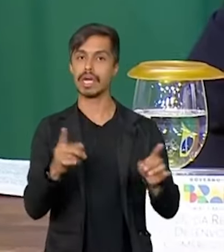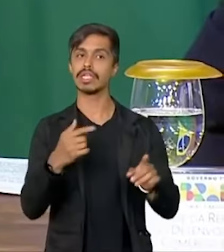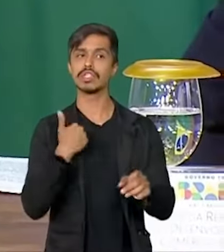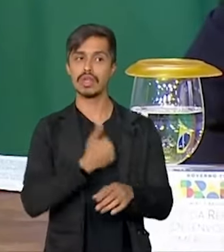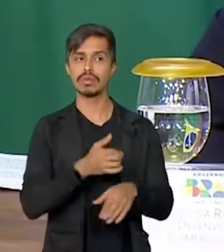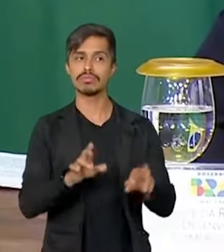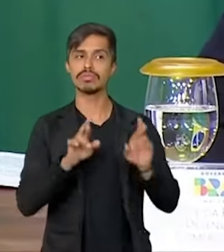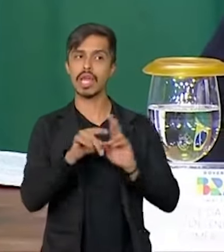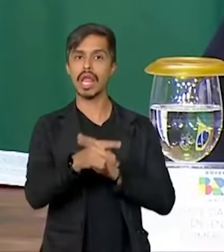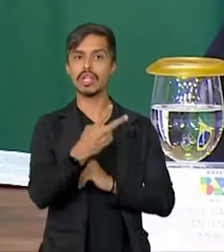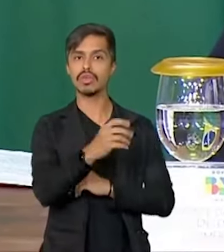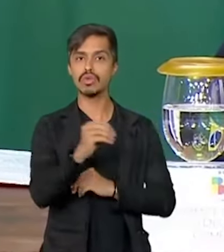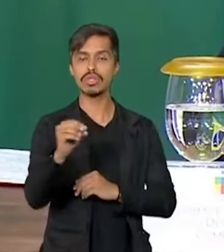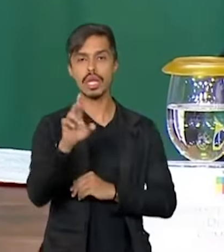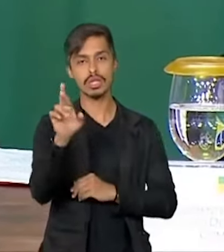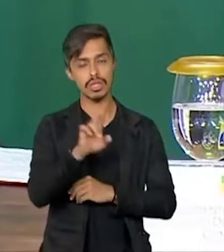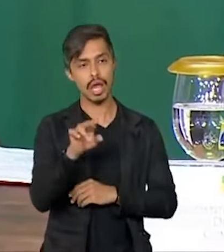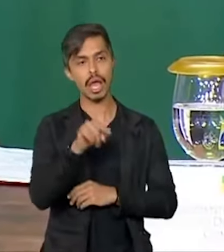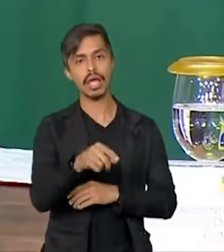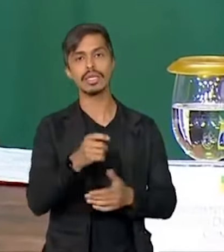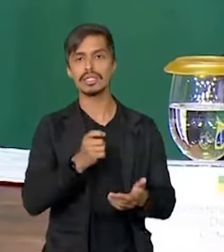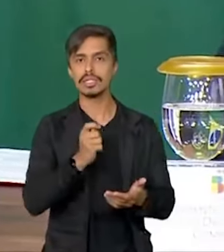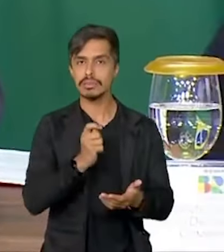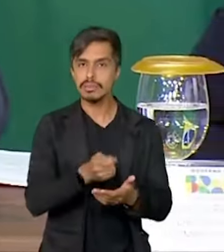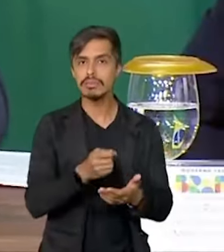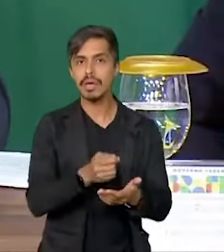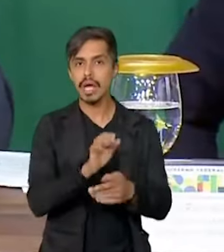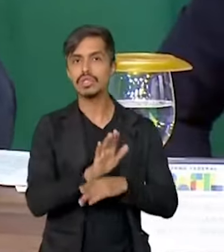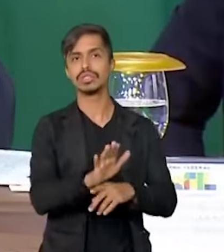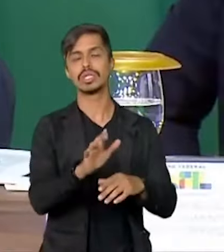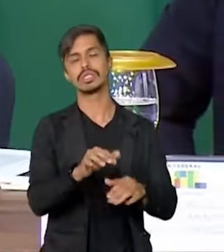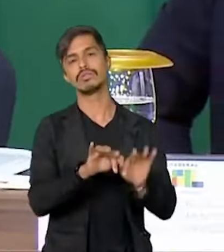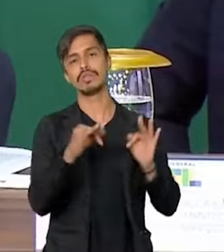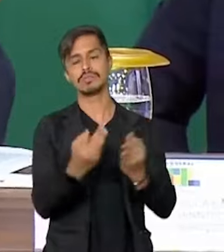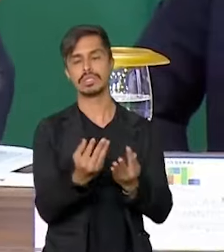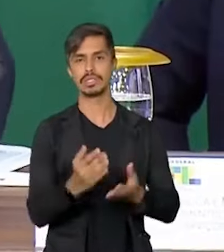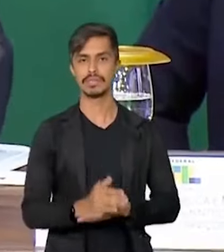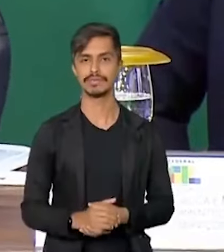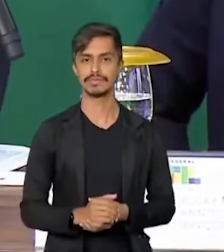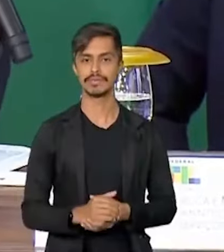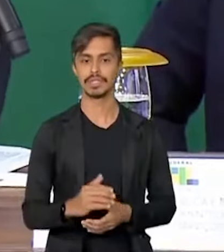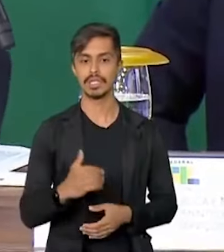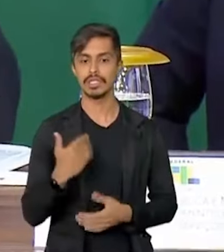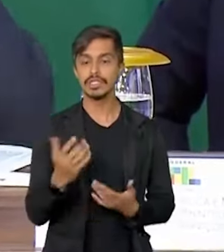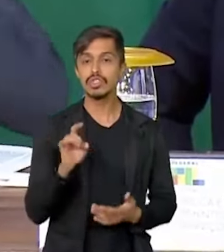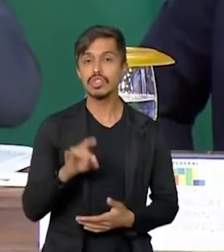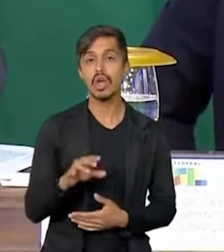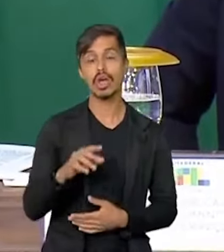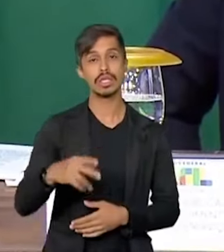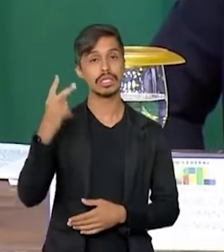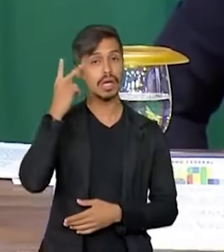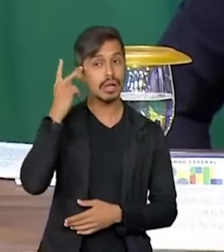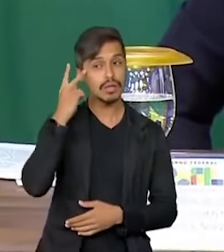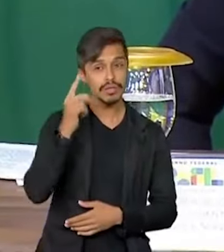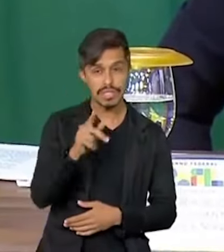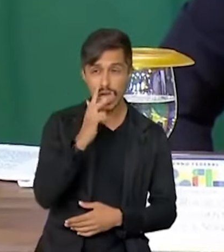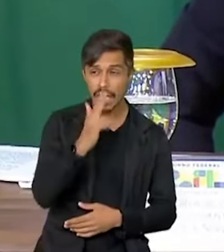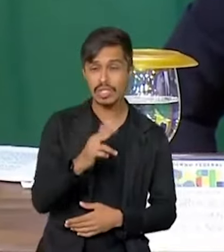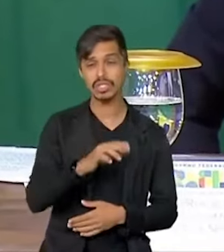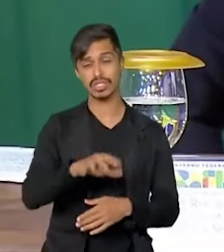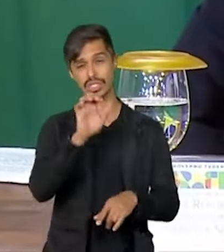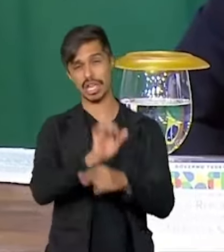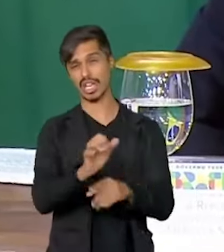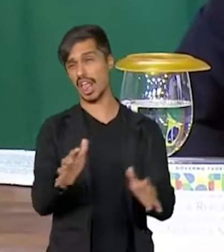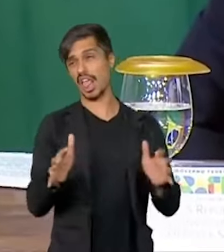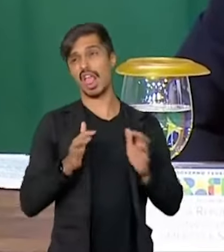né? O 200 mensal tem que gastar. Então, eu acho que... Sabe quanto só São Paulo, que vocês acham que São Paulo é um estado